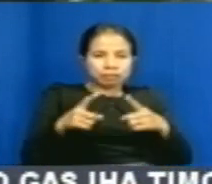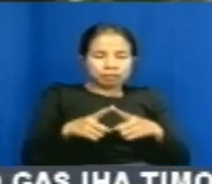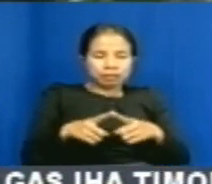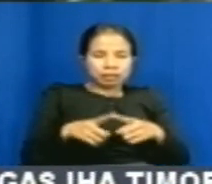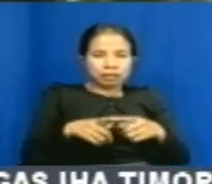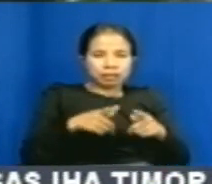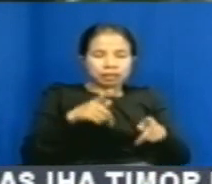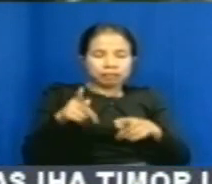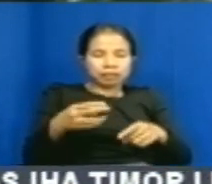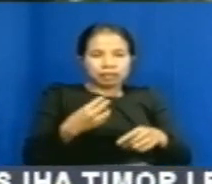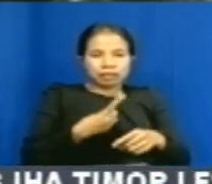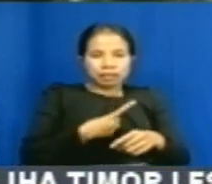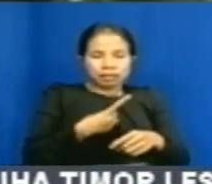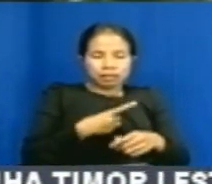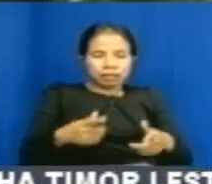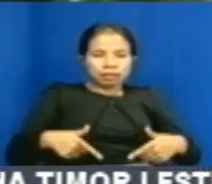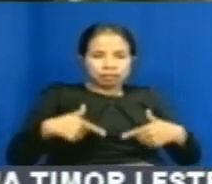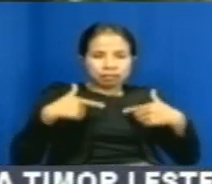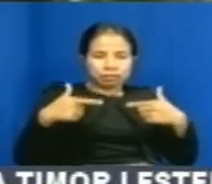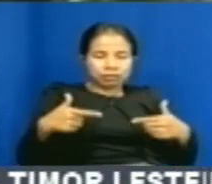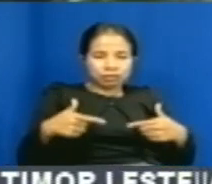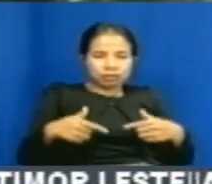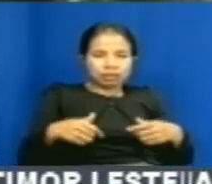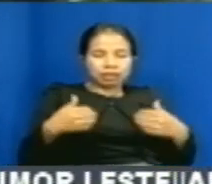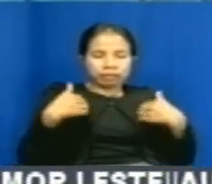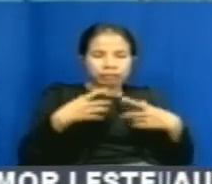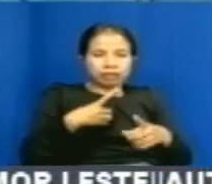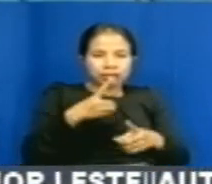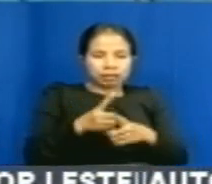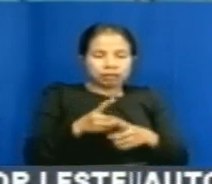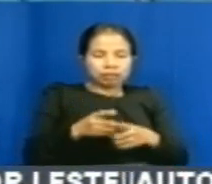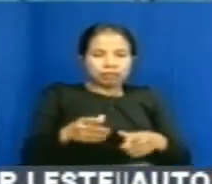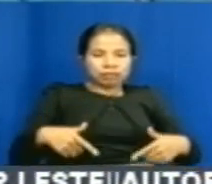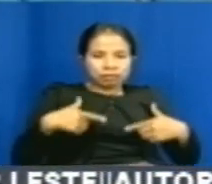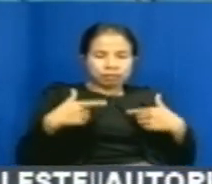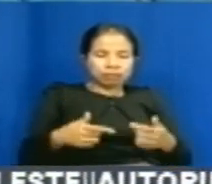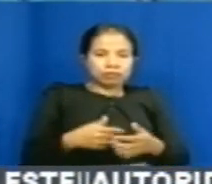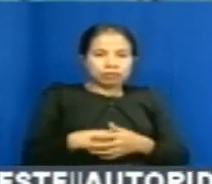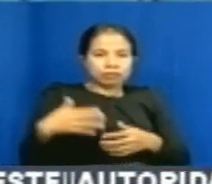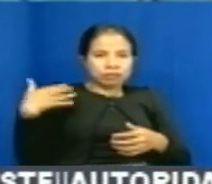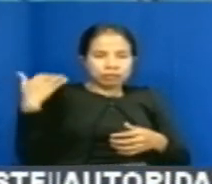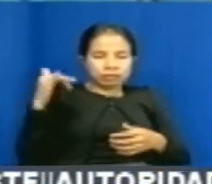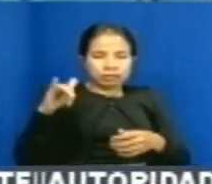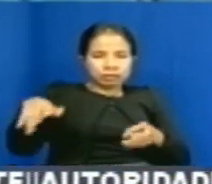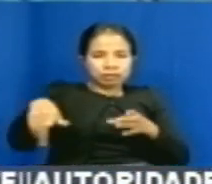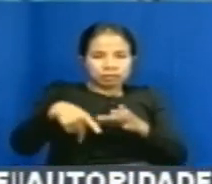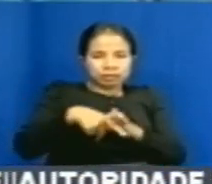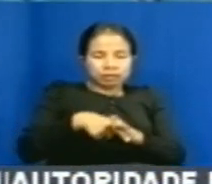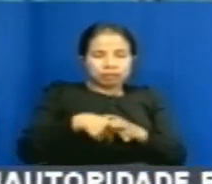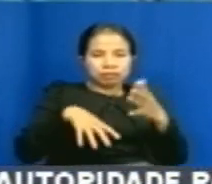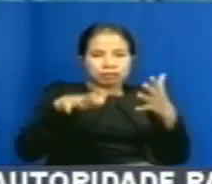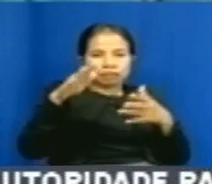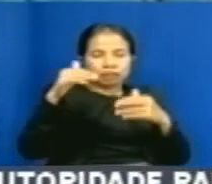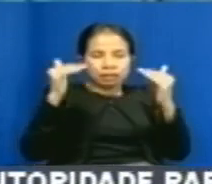nia dignidade moris, namos ema nia direito ba moris nia. Entretanto, foi ensaio Sira Nebe participa e